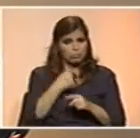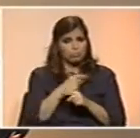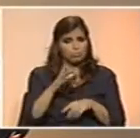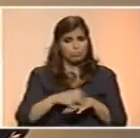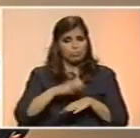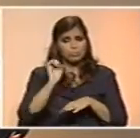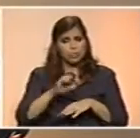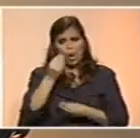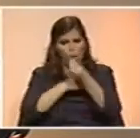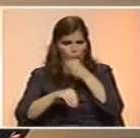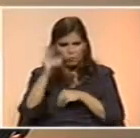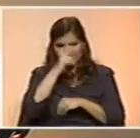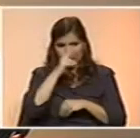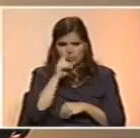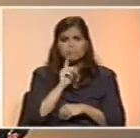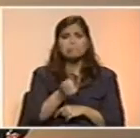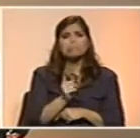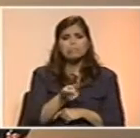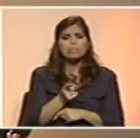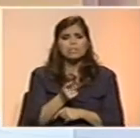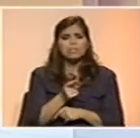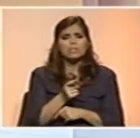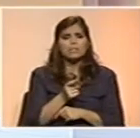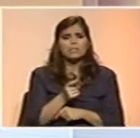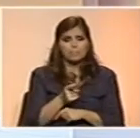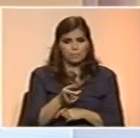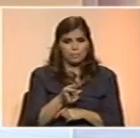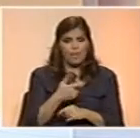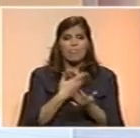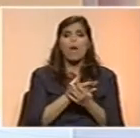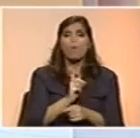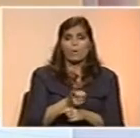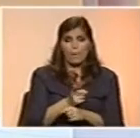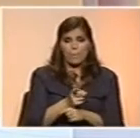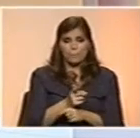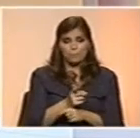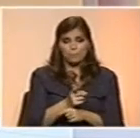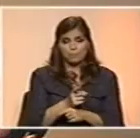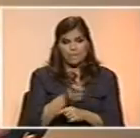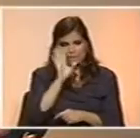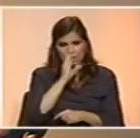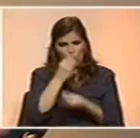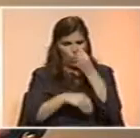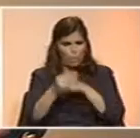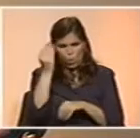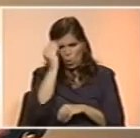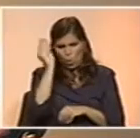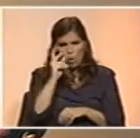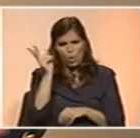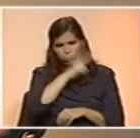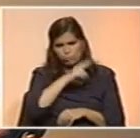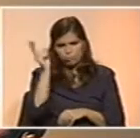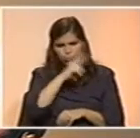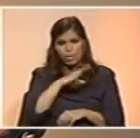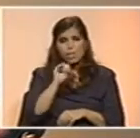de consumo de soja. Que desequilíbrios é que esse excesso pode provocar? Aí está, como já ouvimos, a